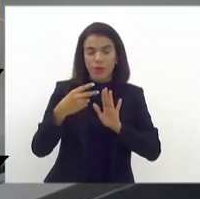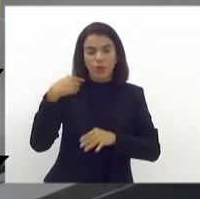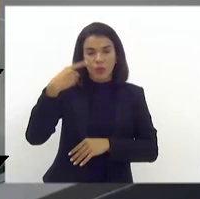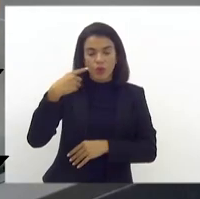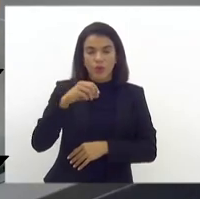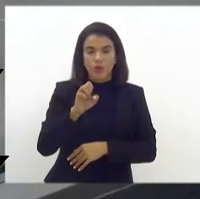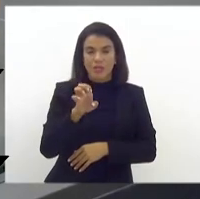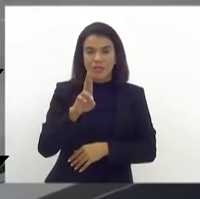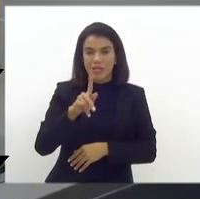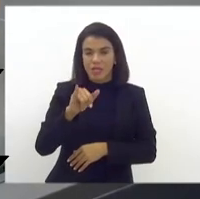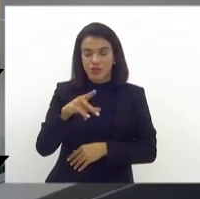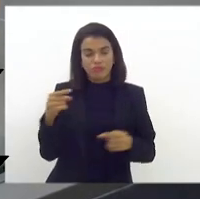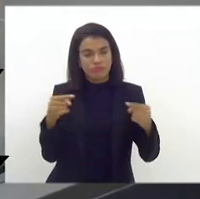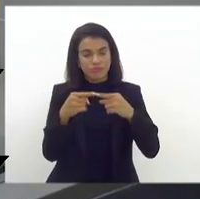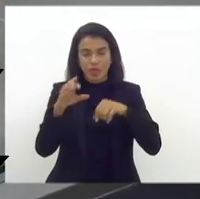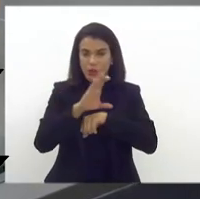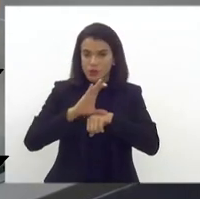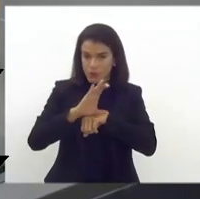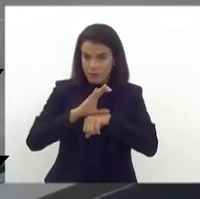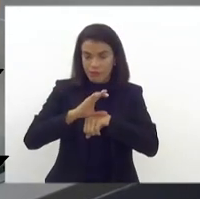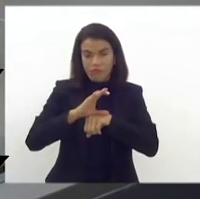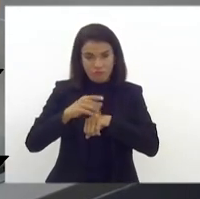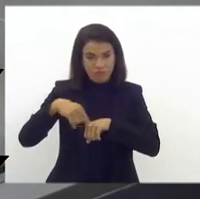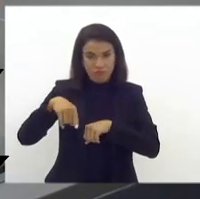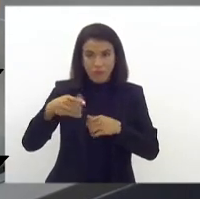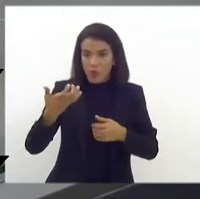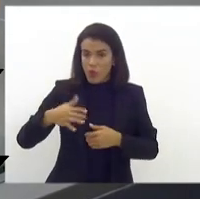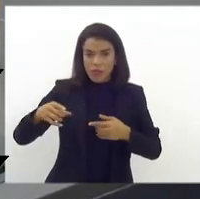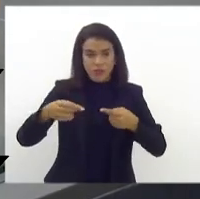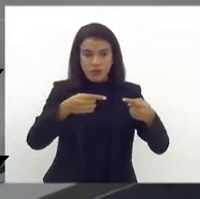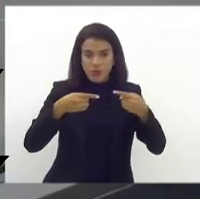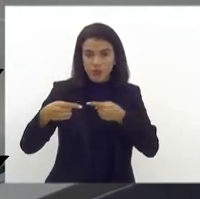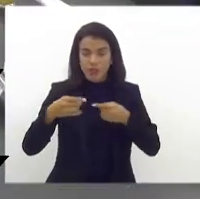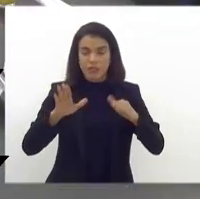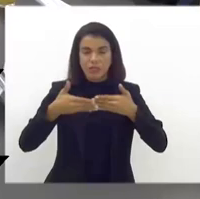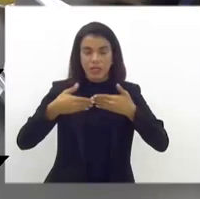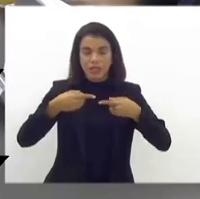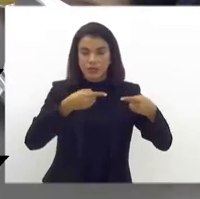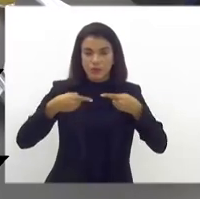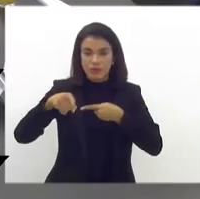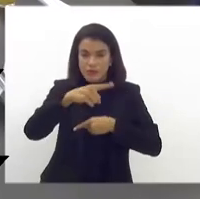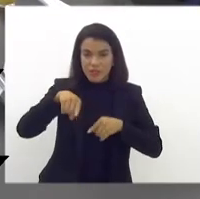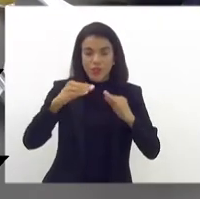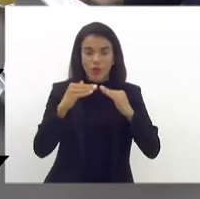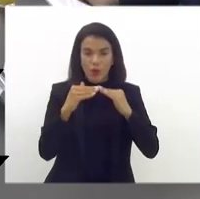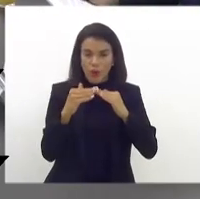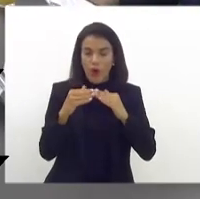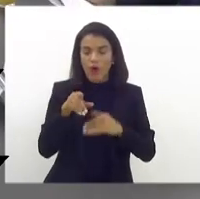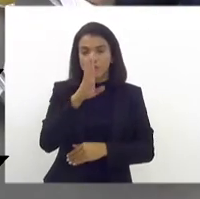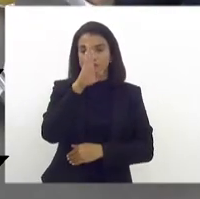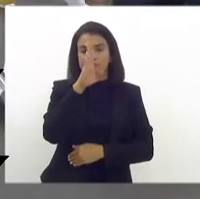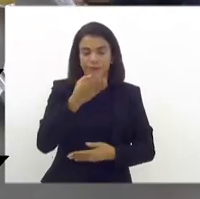Serginho, é pela constitucionalidade. Em discussão, não havendo quem queira discutir, encerrada a discussão, em votação, os